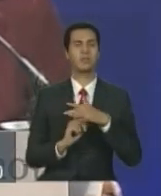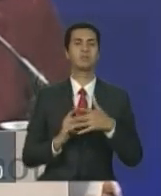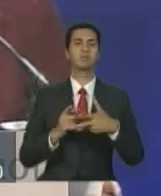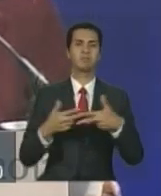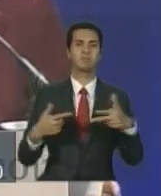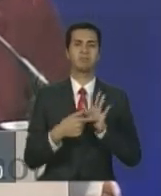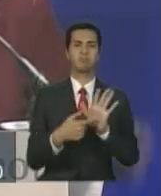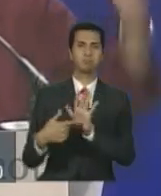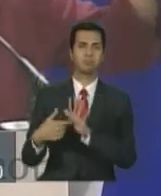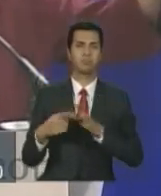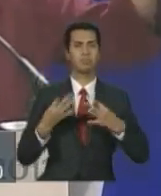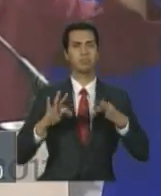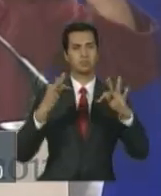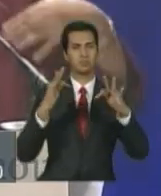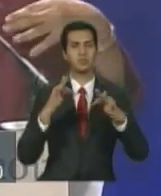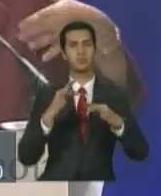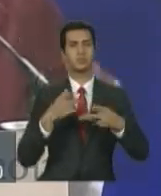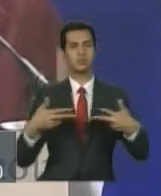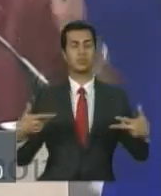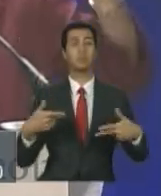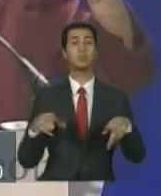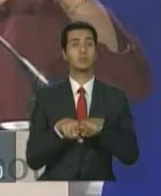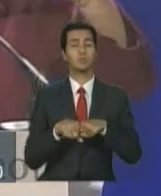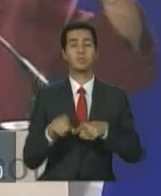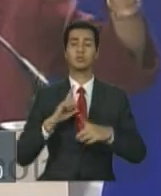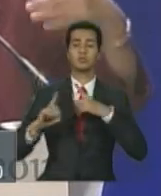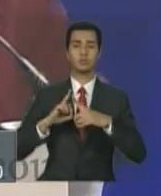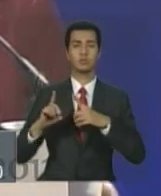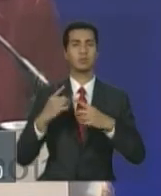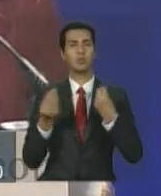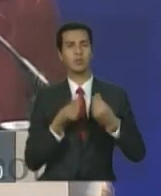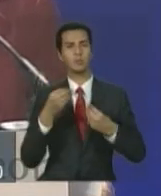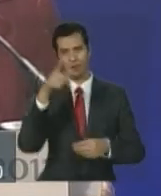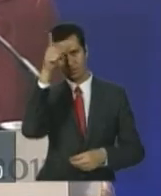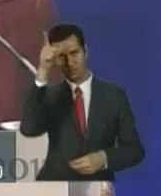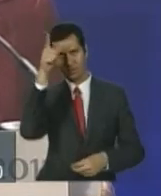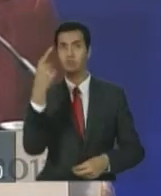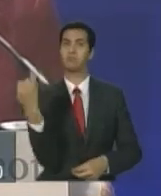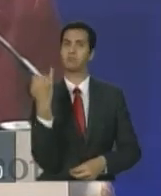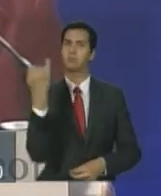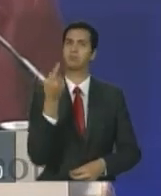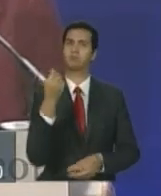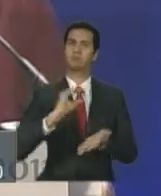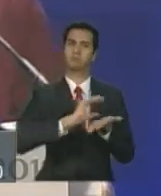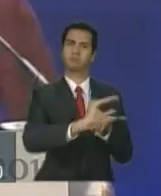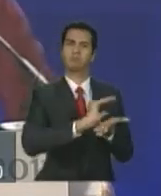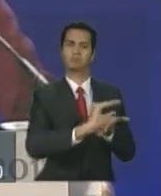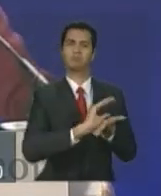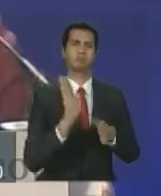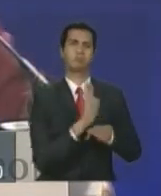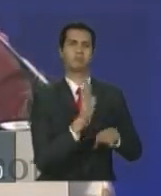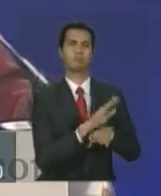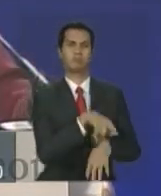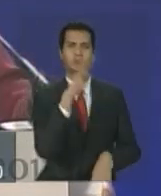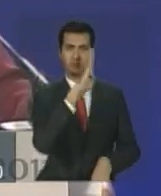investimentos alemães no Brasil, a nossa relação comercial